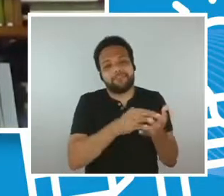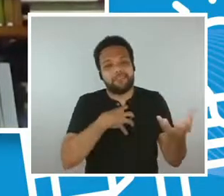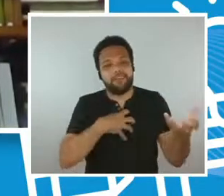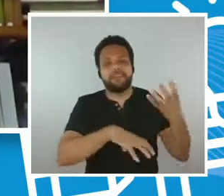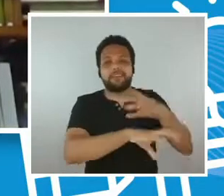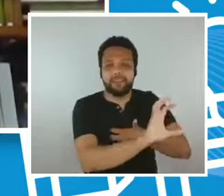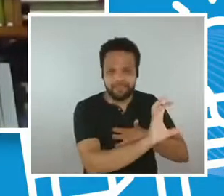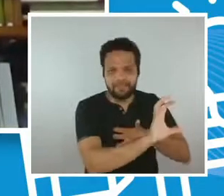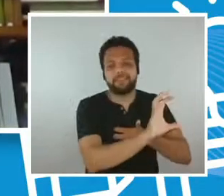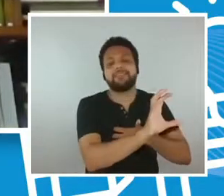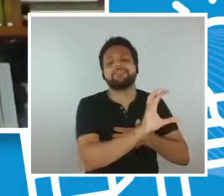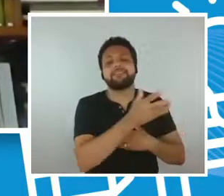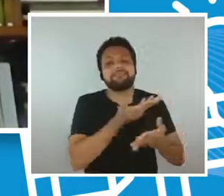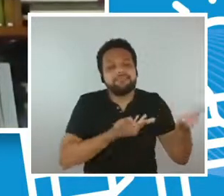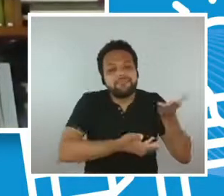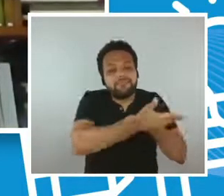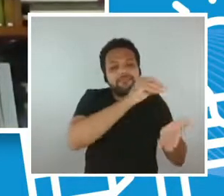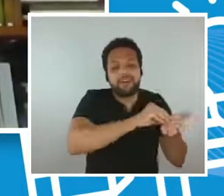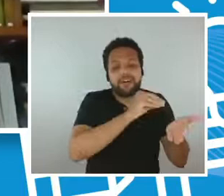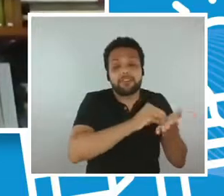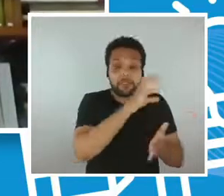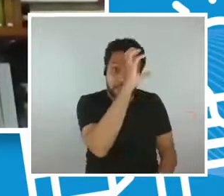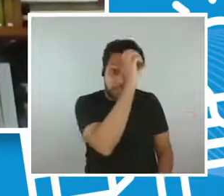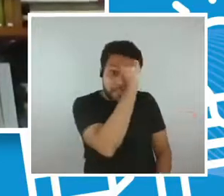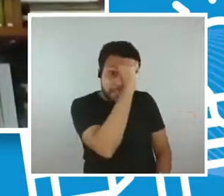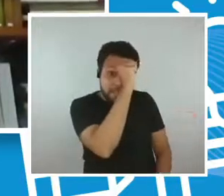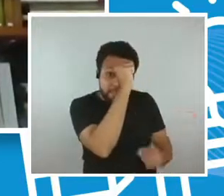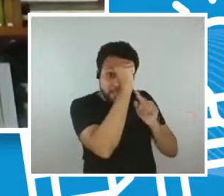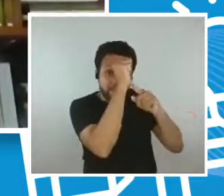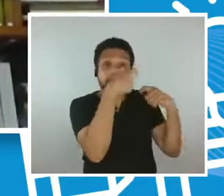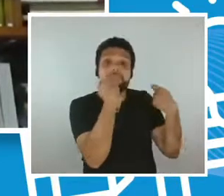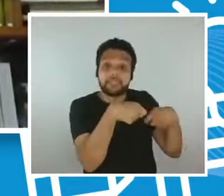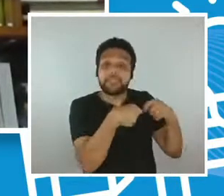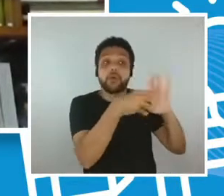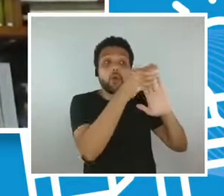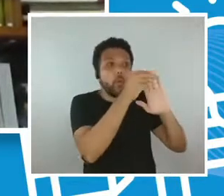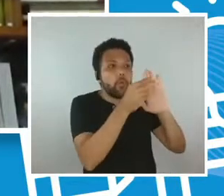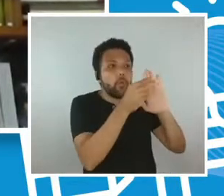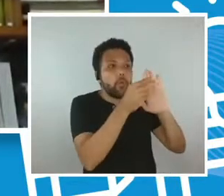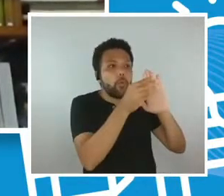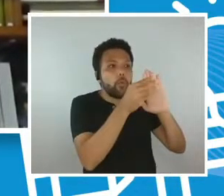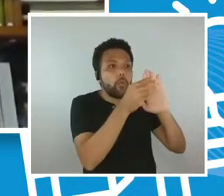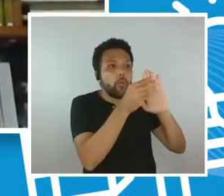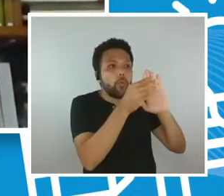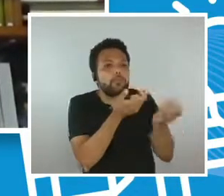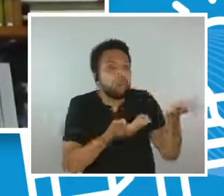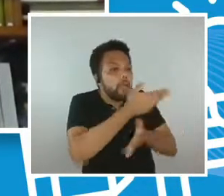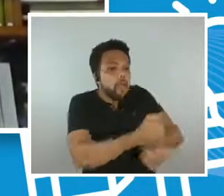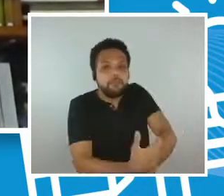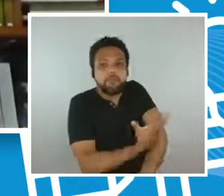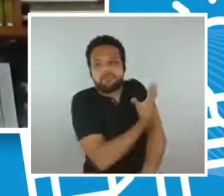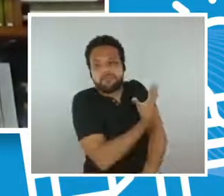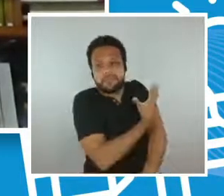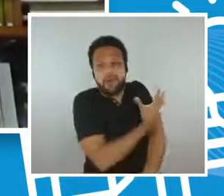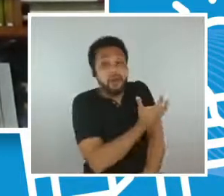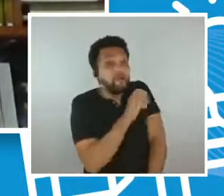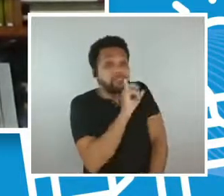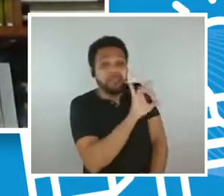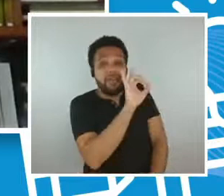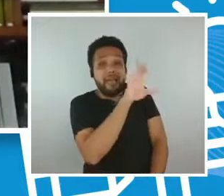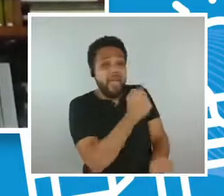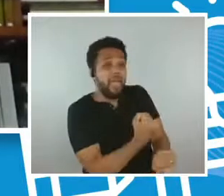aprendizagem exige. Quer dizer, a aprendizagem exige um alto conteúdo de emoção. Inclusive, é